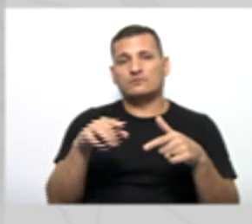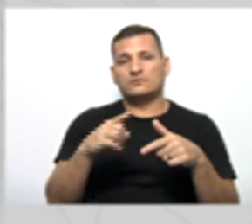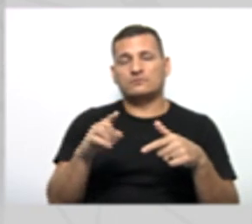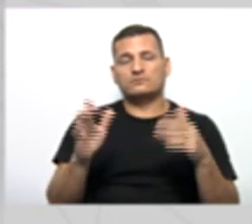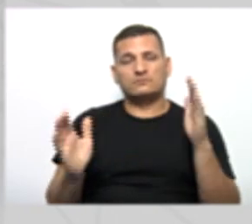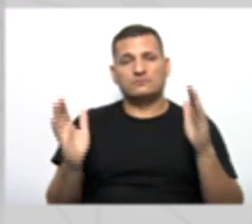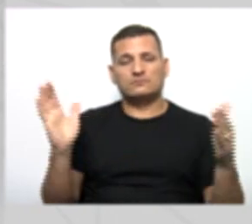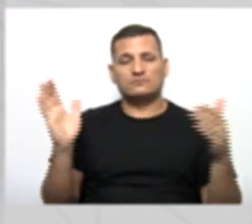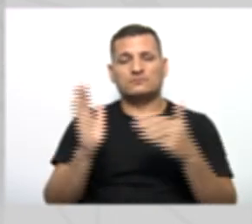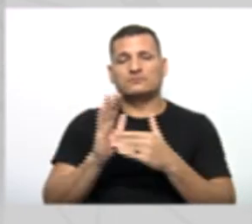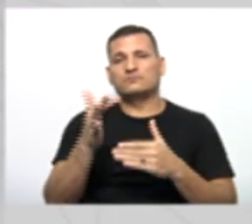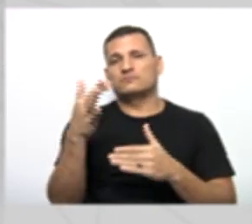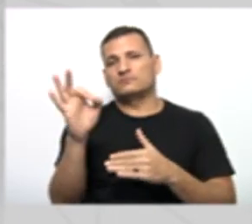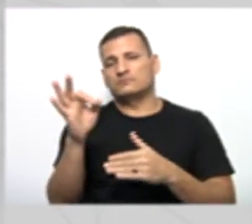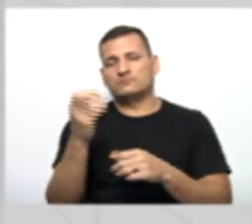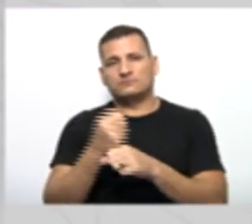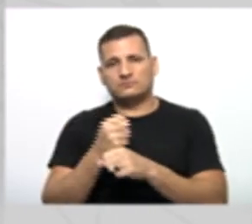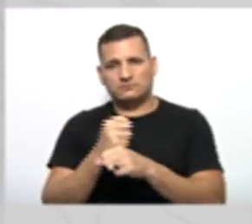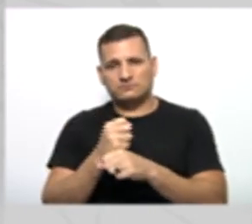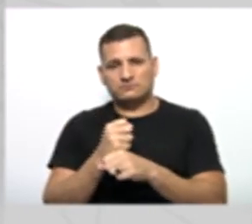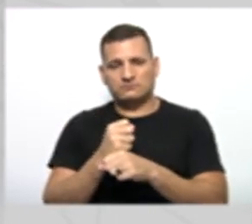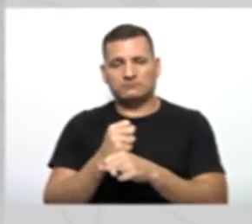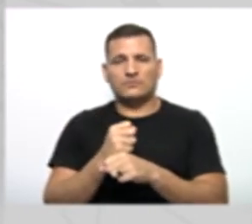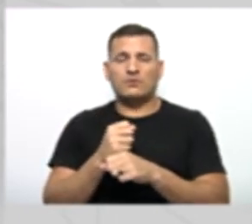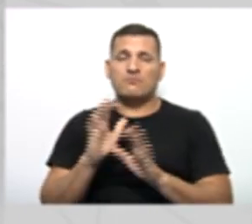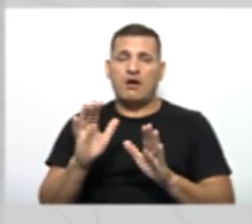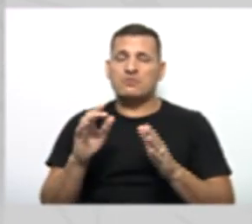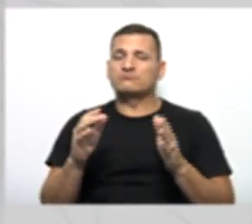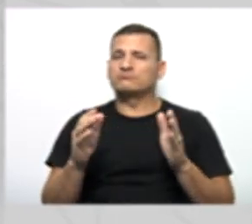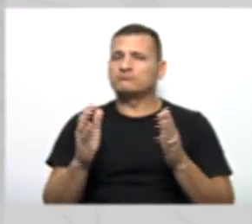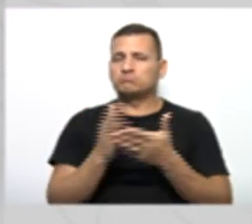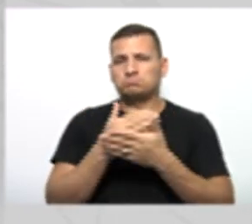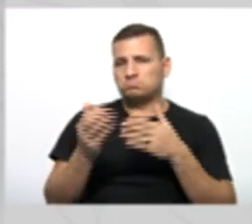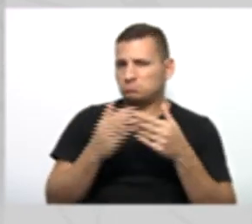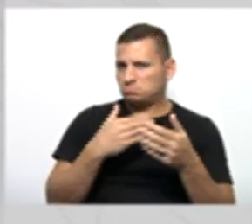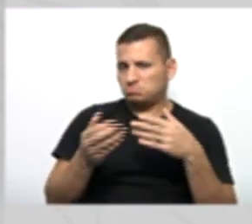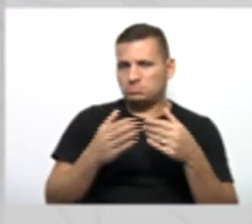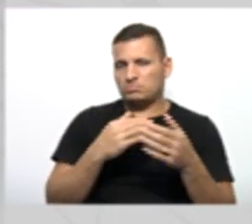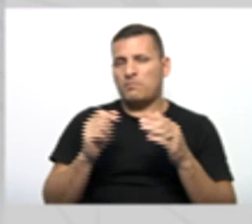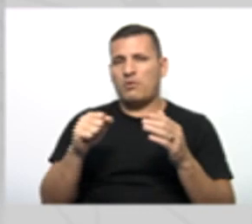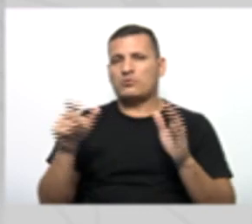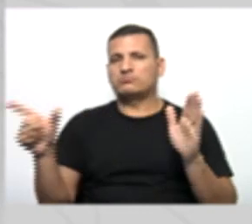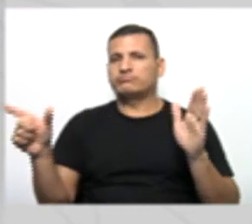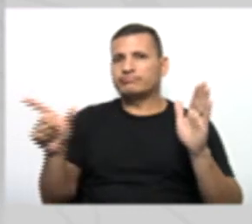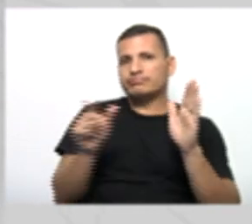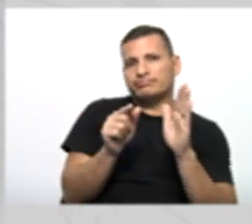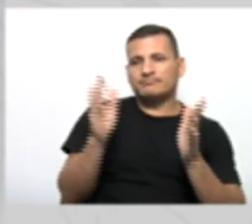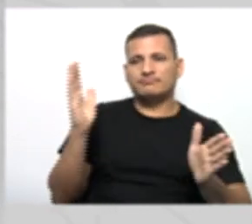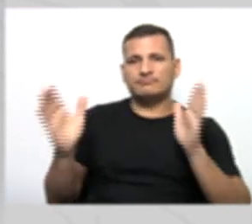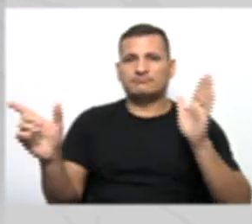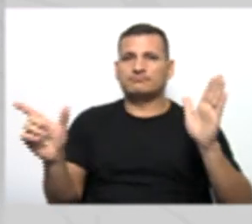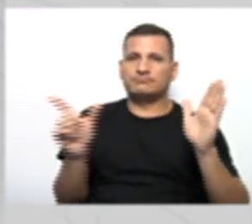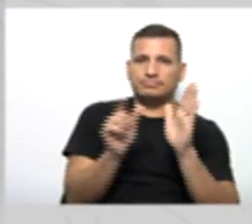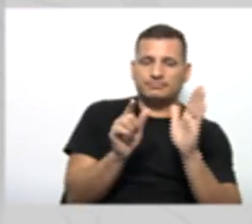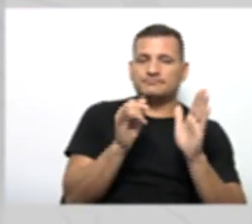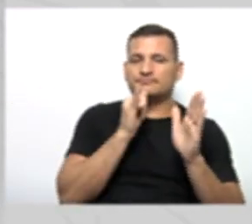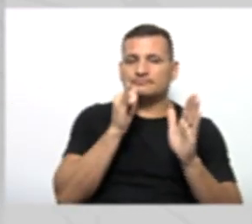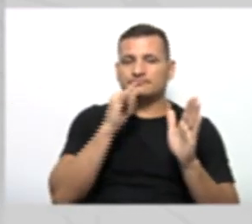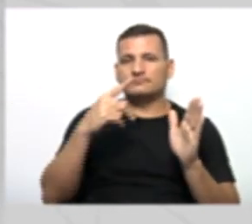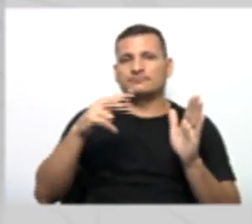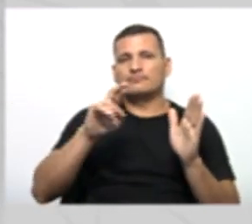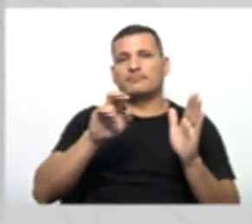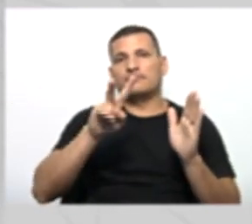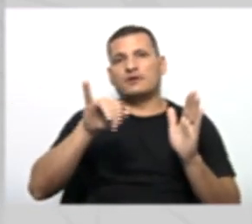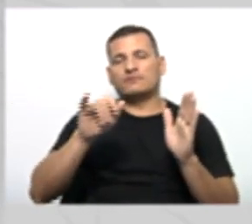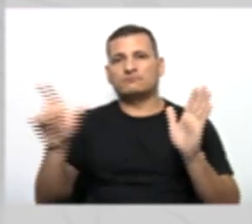Qualquer uma dessas licenças pode ter prazo inferior. Por exemplo, a licença prévia pode ter prazo de 2 anos, se